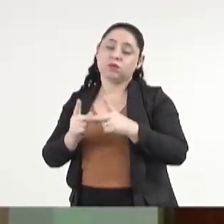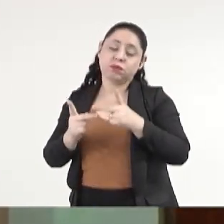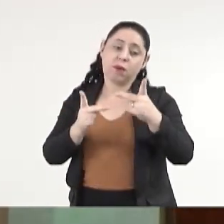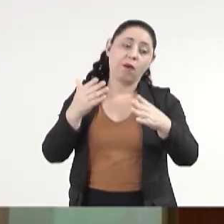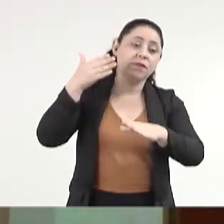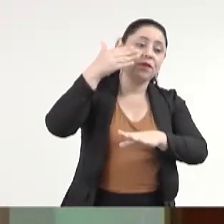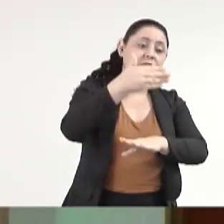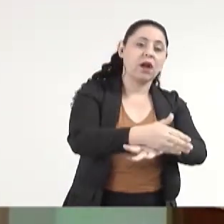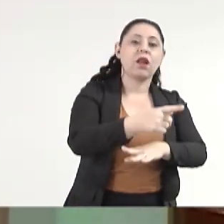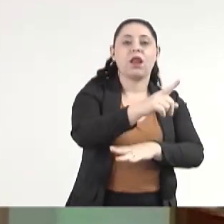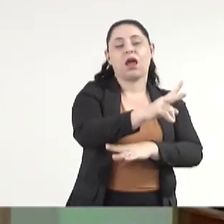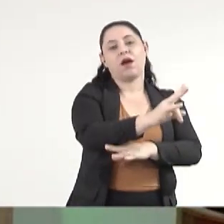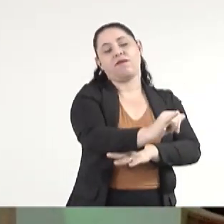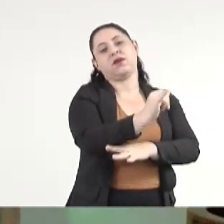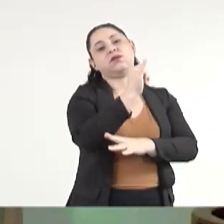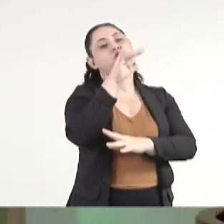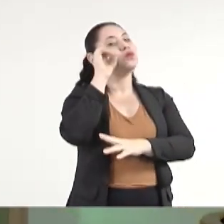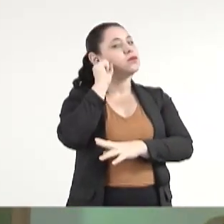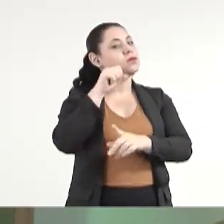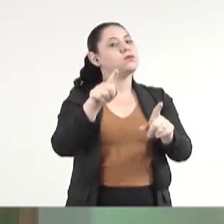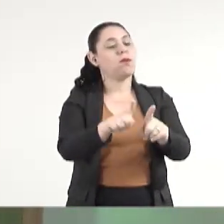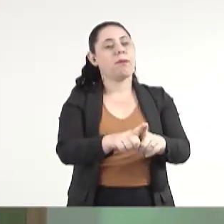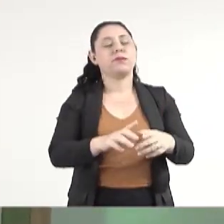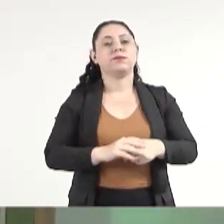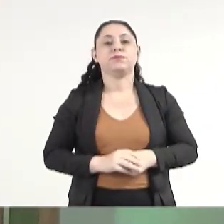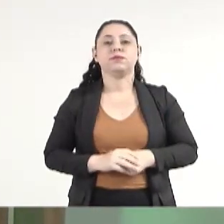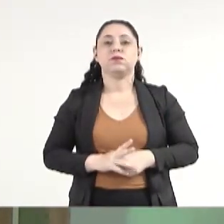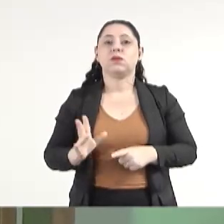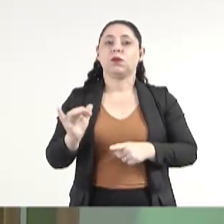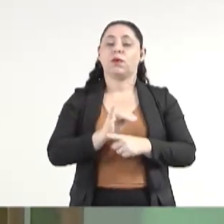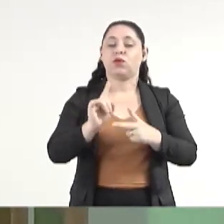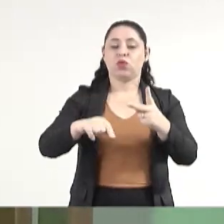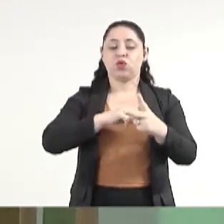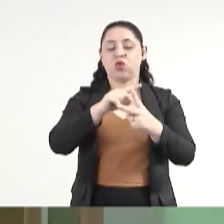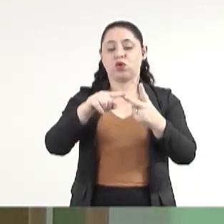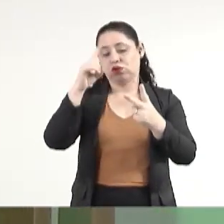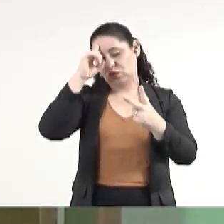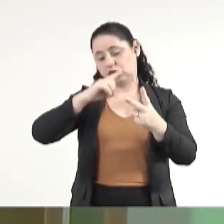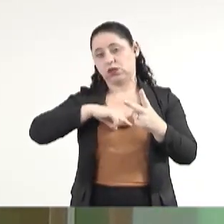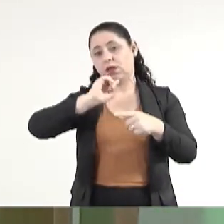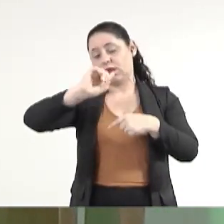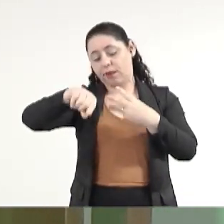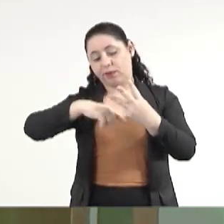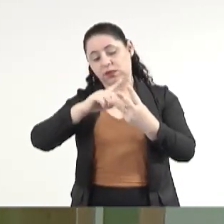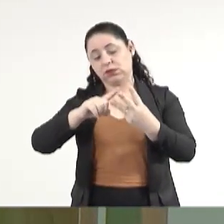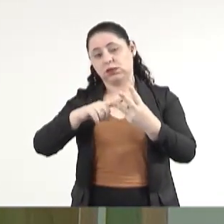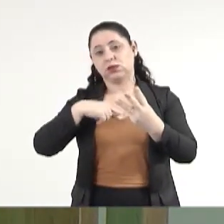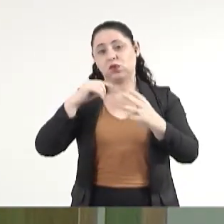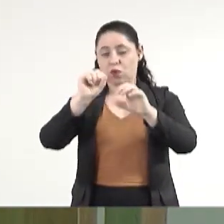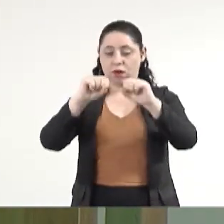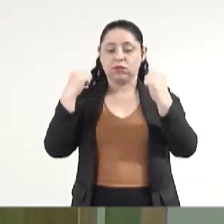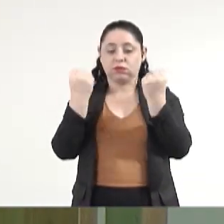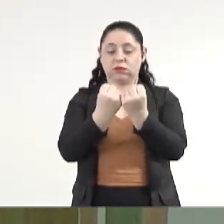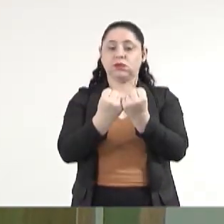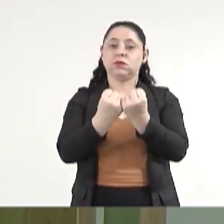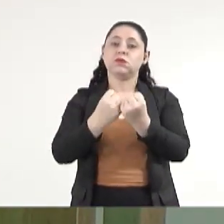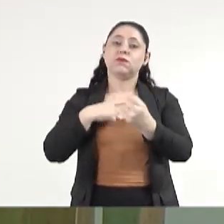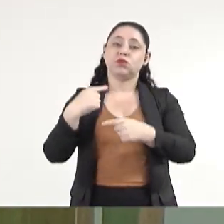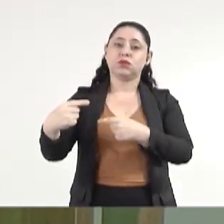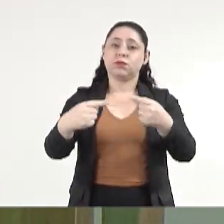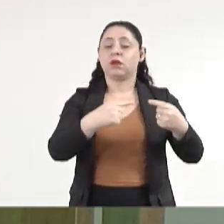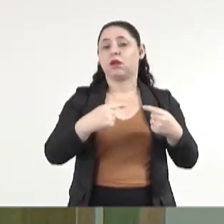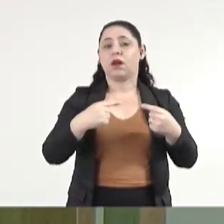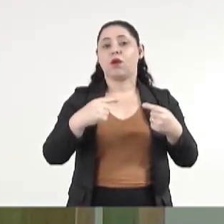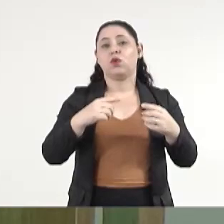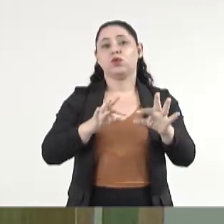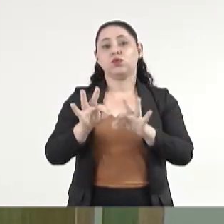trabalho de ir até elas, né? Para que a gente pudesse ouvi-las. Então, nós fizemos essa atividade em 2 dias, depois nós participamos de um seminário, estivemos junto